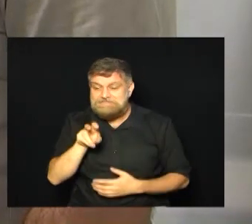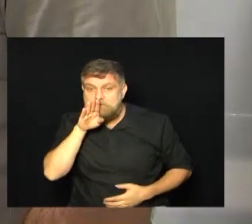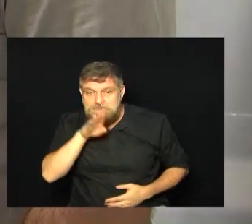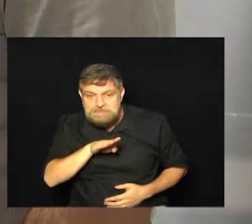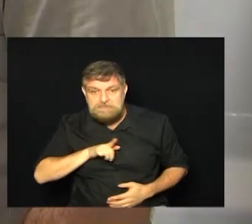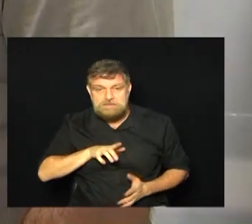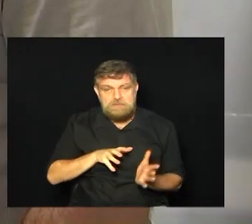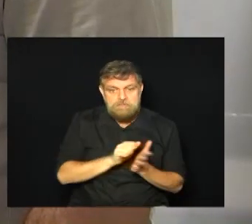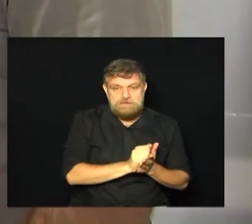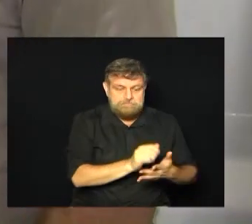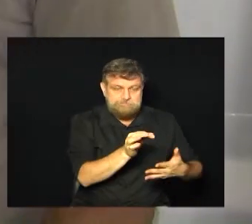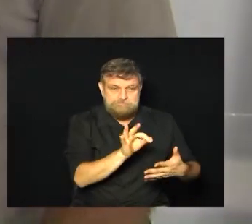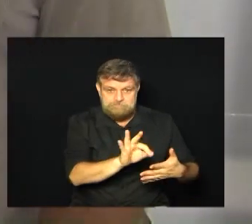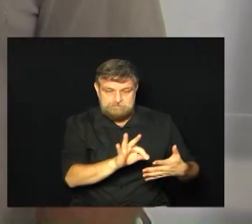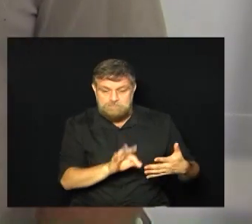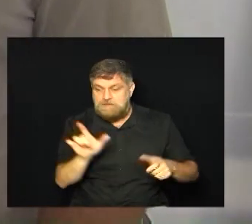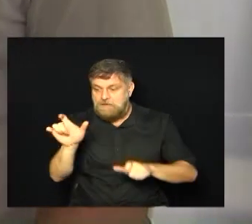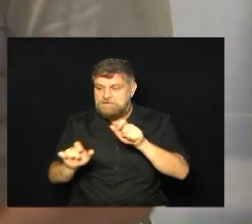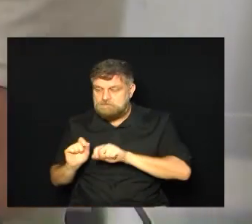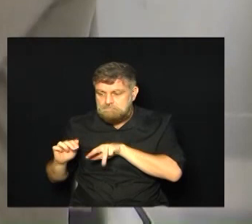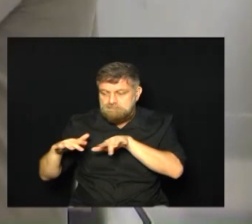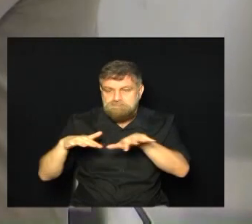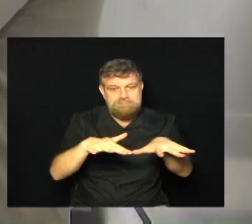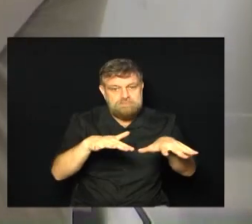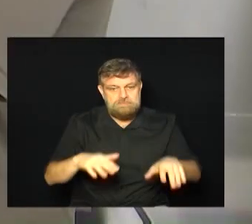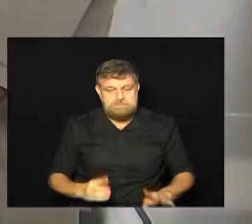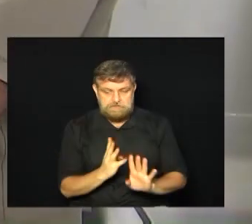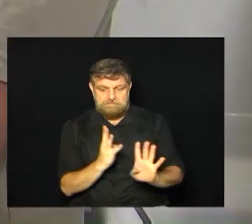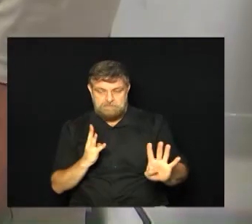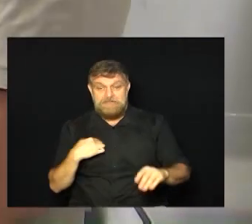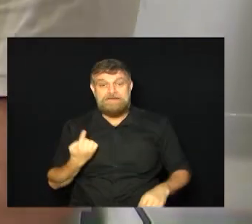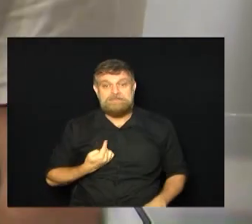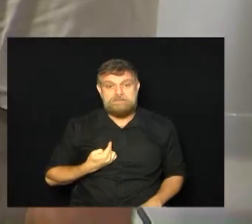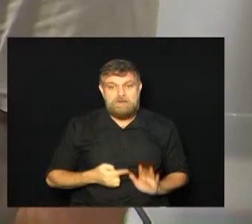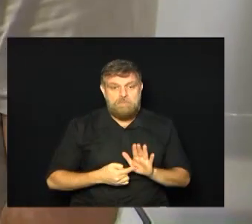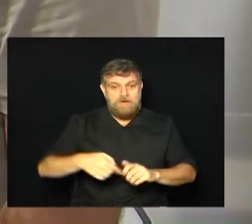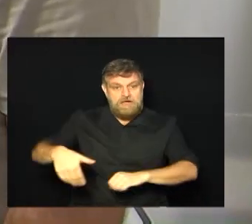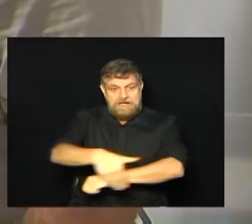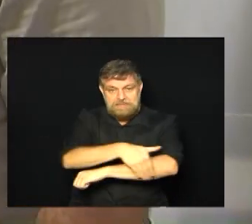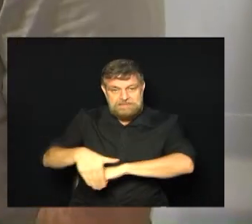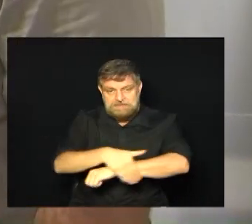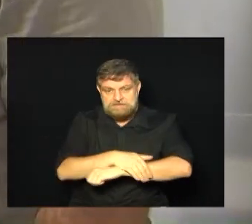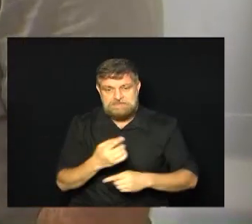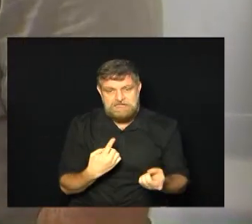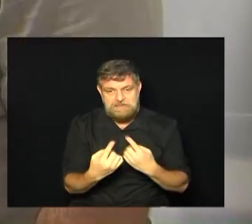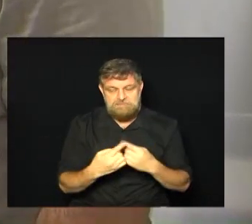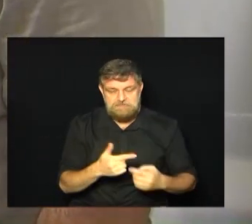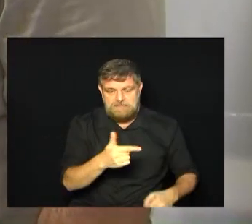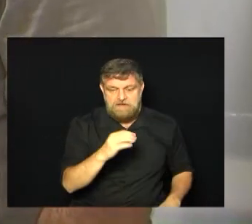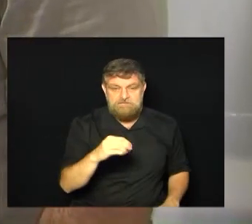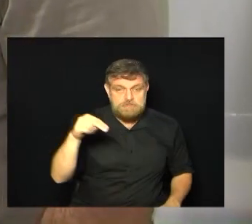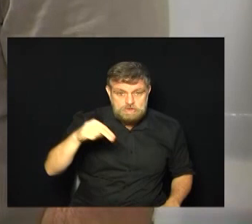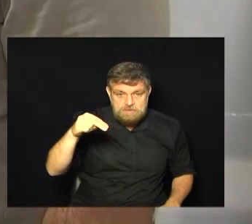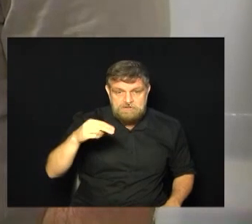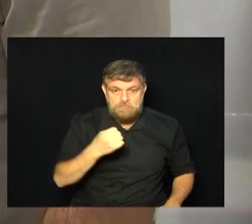E o preenchimento das vagas é por ordem de chegada. Então, confirma o endereço daqui, onde a gente está. Aqui é a Avenida 20 de Novembro,